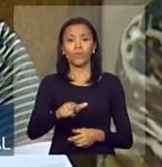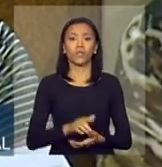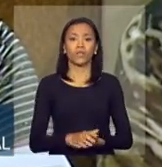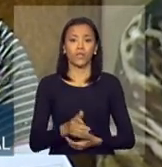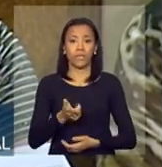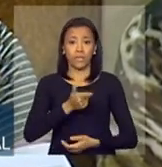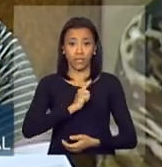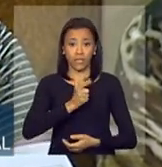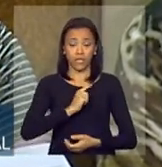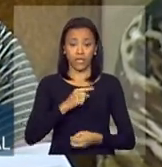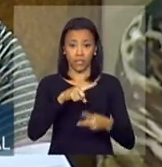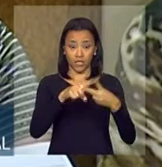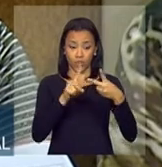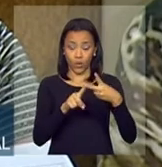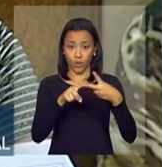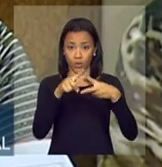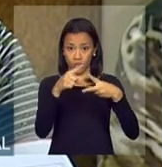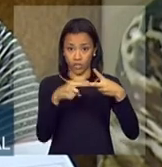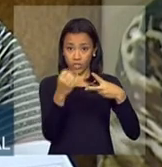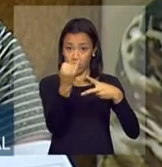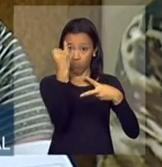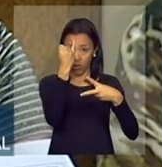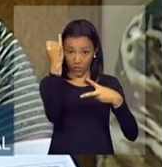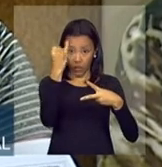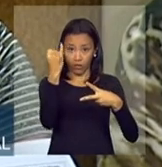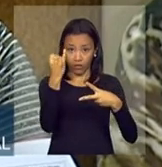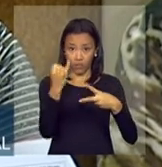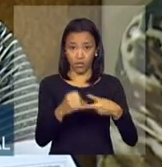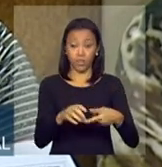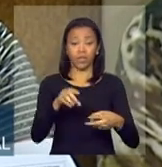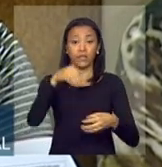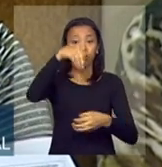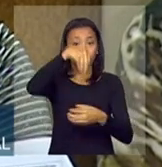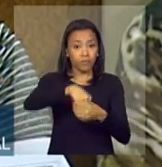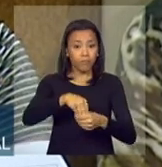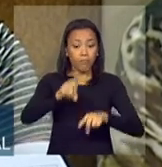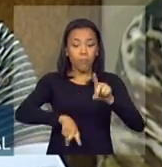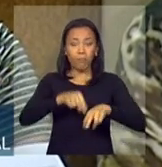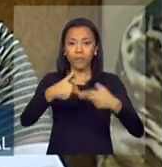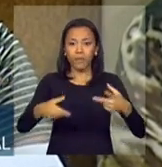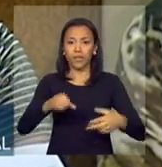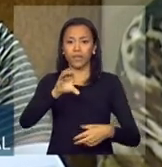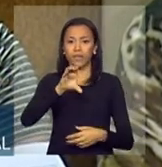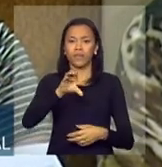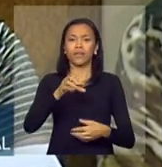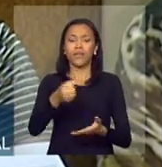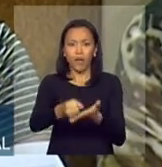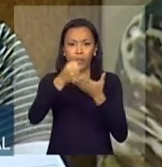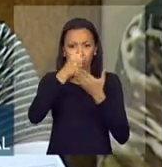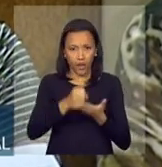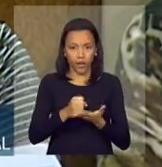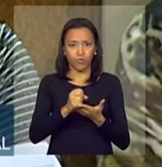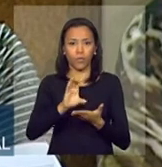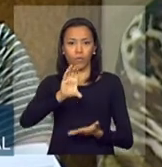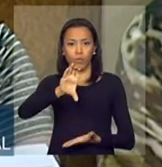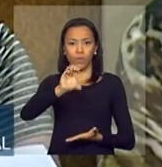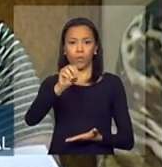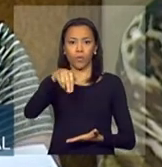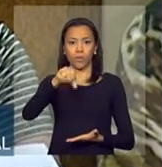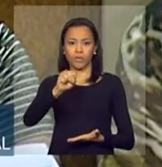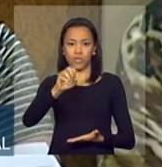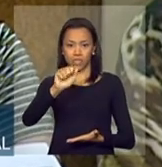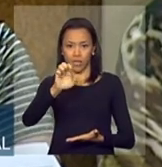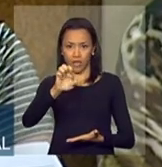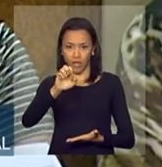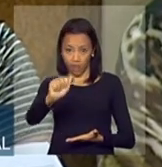Existem dois importantes produtos na Caizan, elaborados com a participação do Conselho, que precisam ser